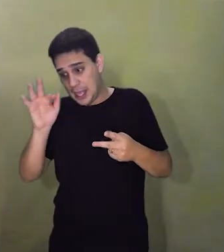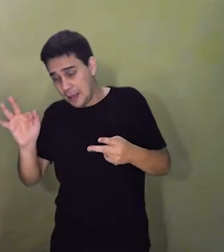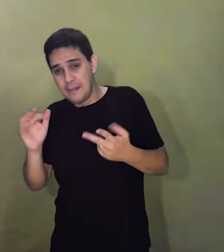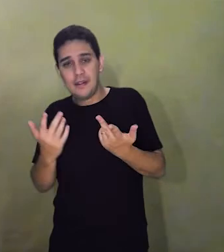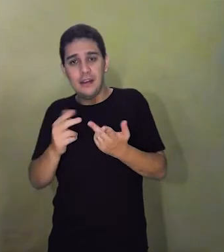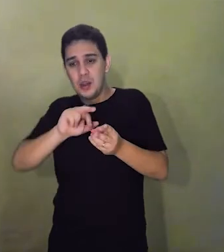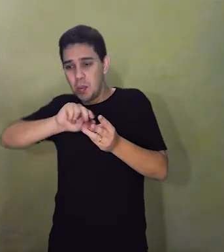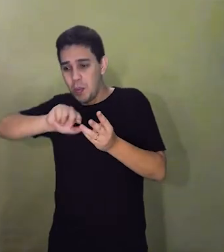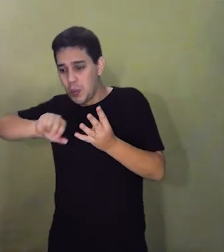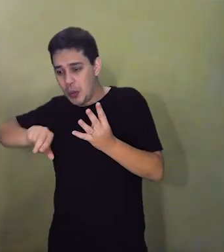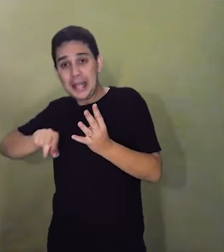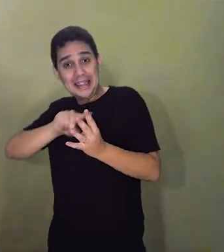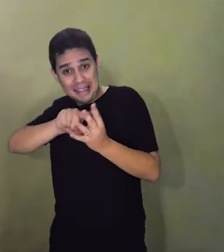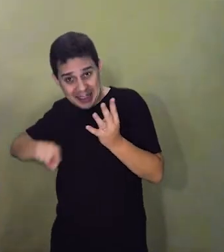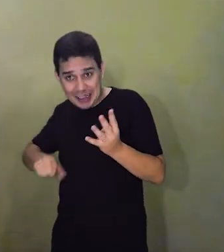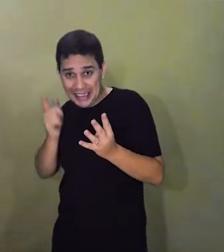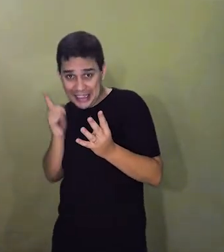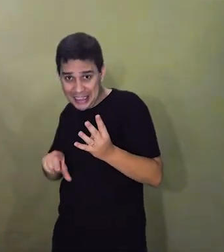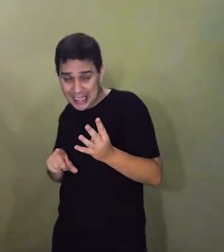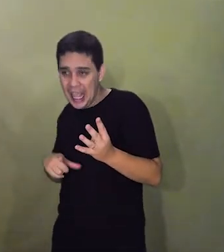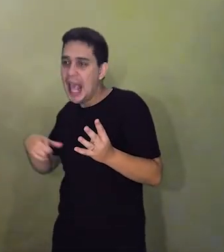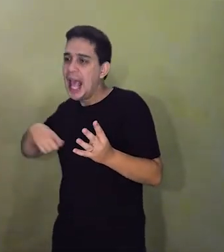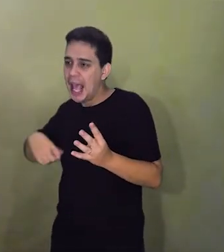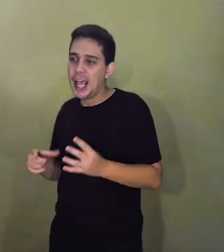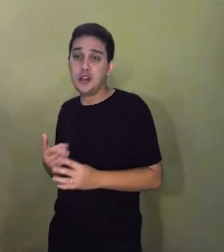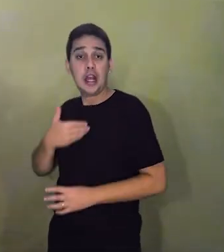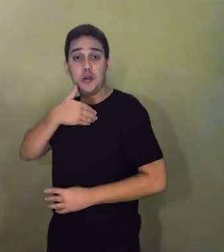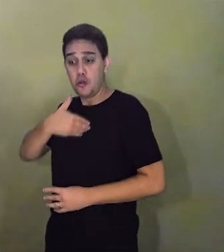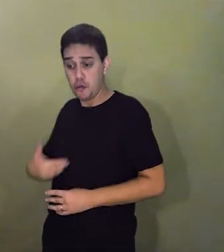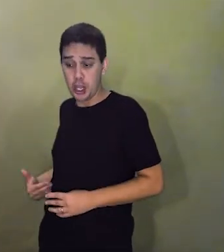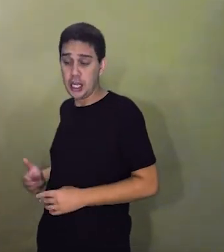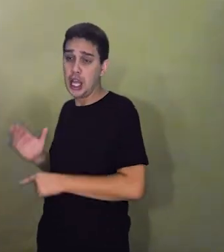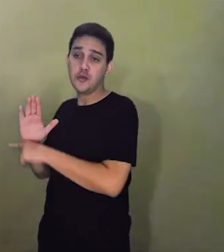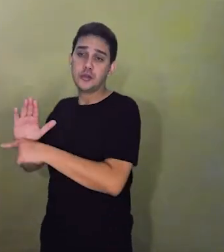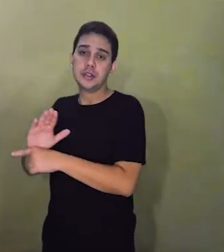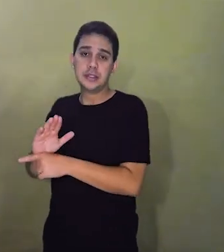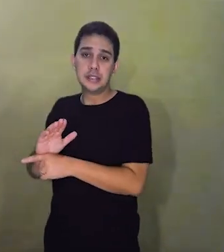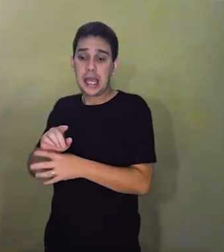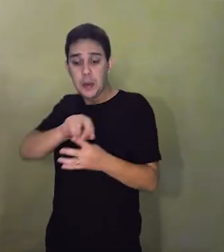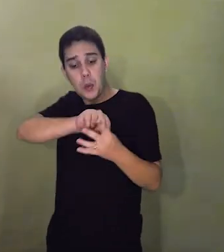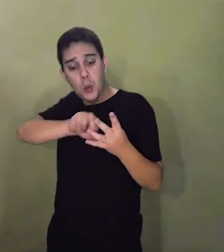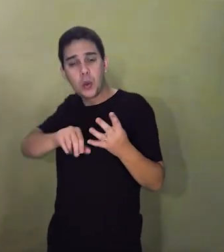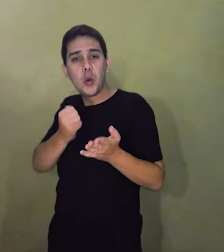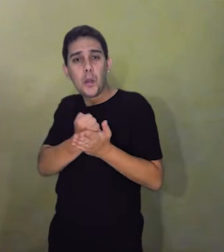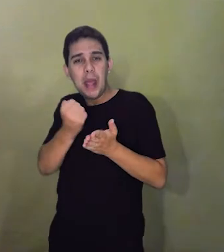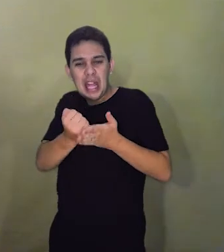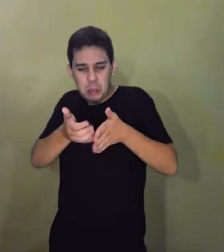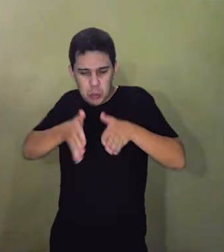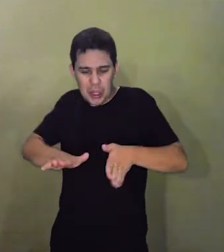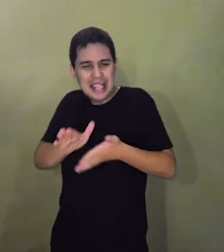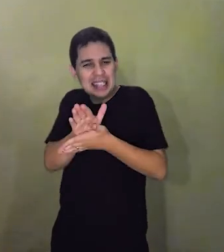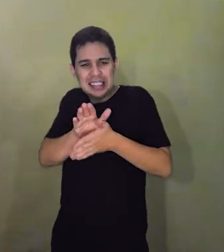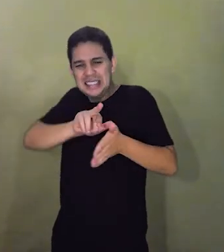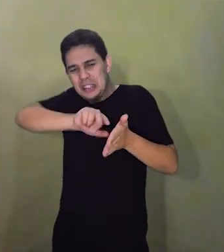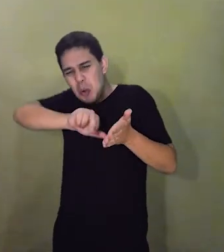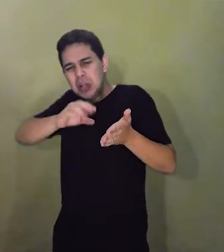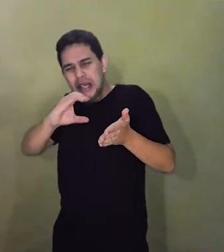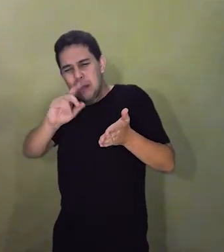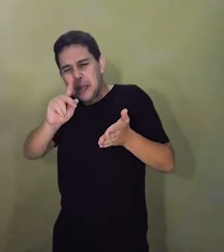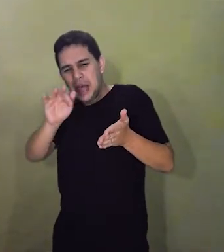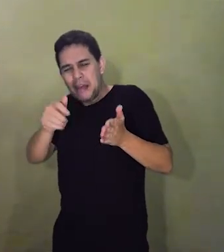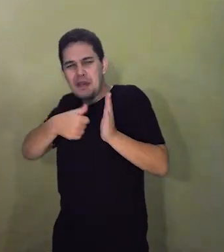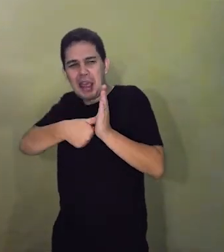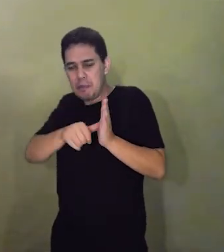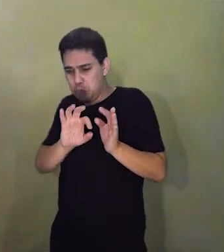para que ele tenha acesso, para que ele sobreviva, né? Falando muito francamente aqui, porque são pessoas que não têm fonte